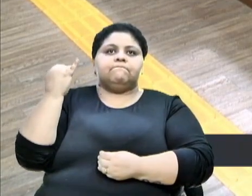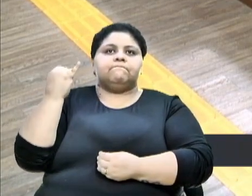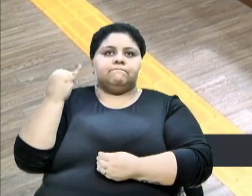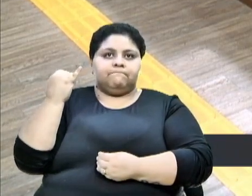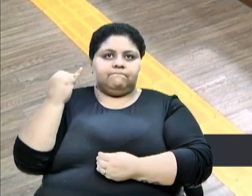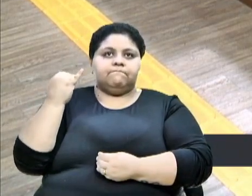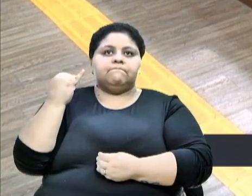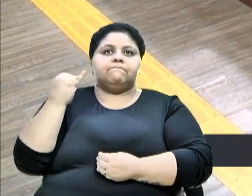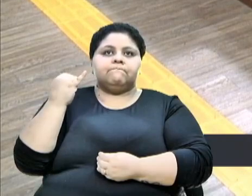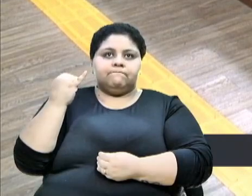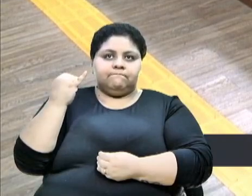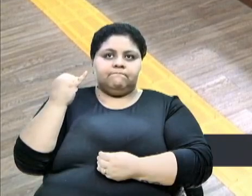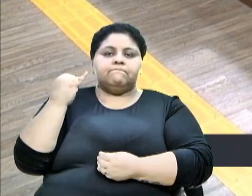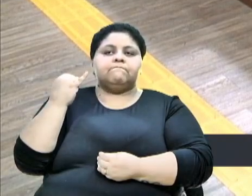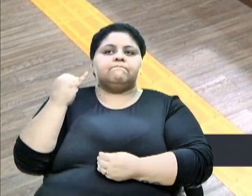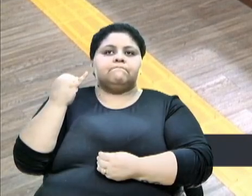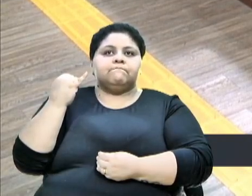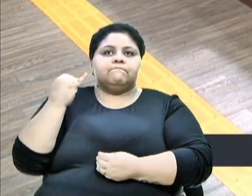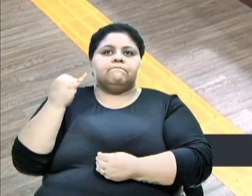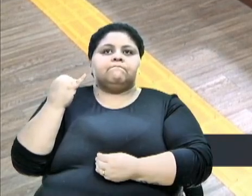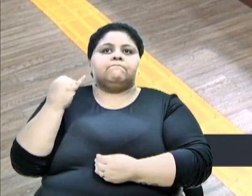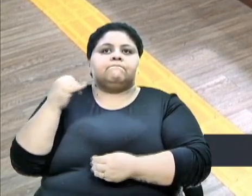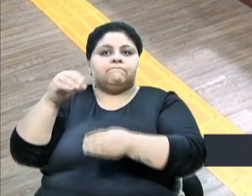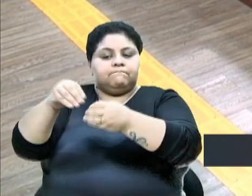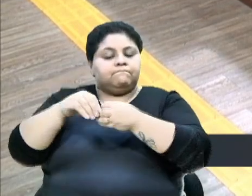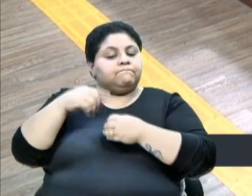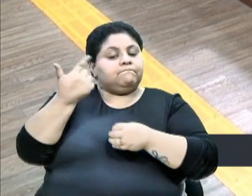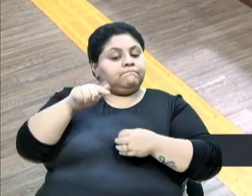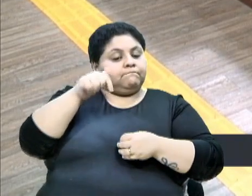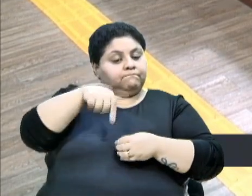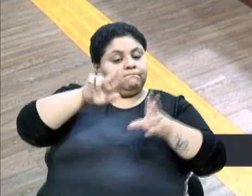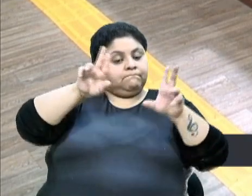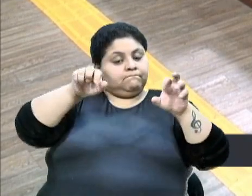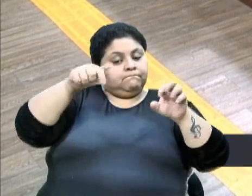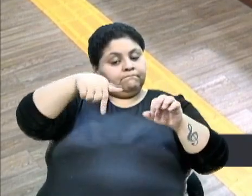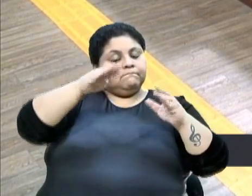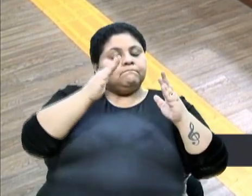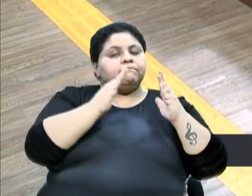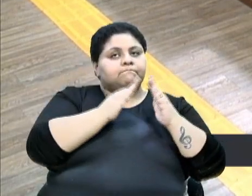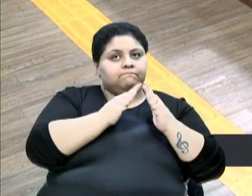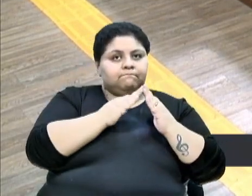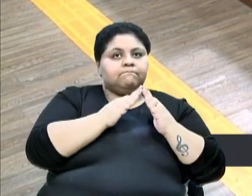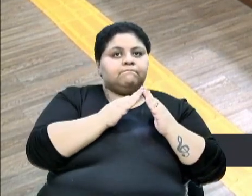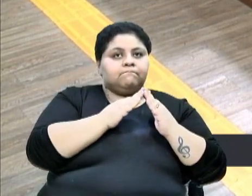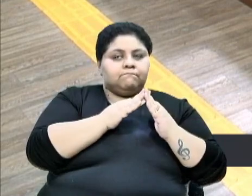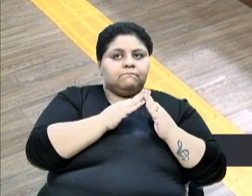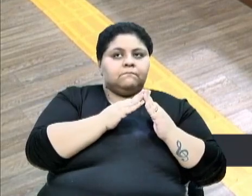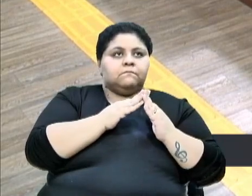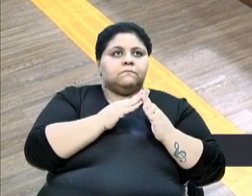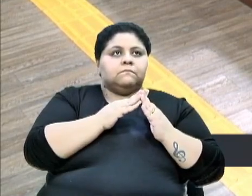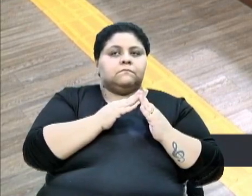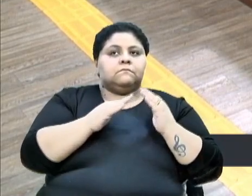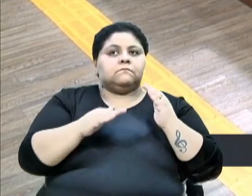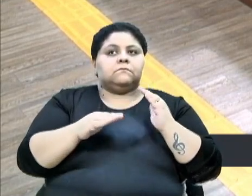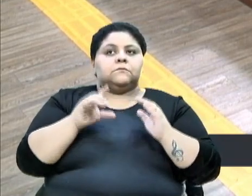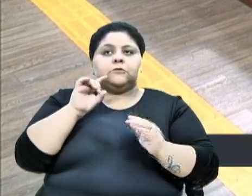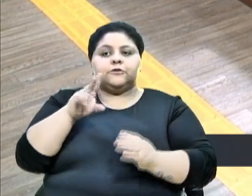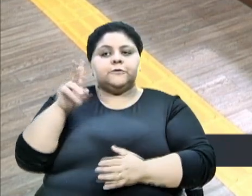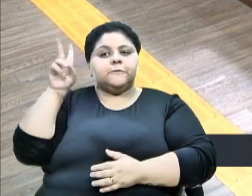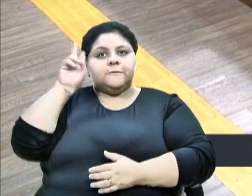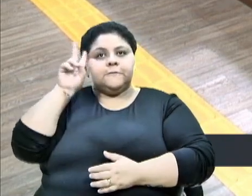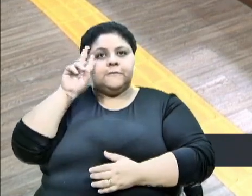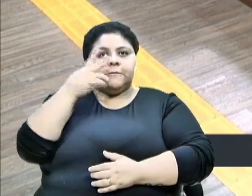vocês imaginam essas pessoas que moram nas periferias da nossa cidade, que muitas delas têm generosidade, um coração bom para